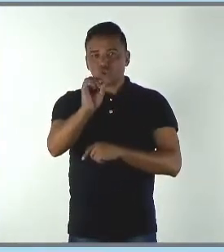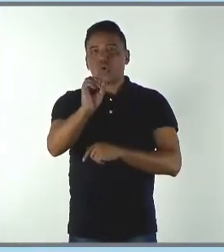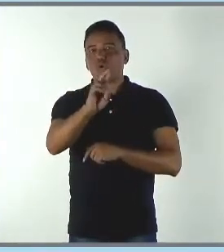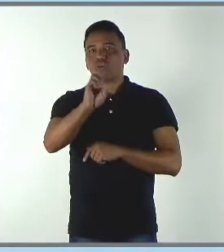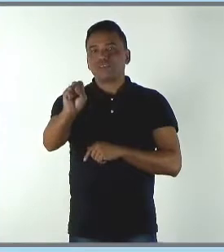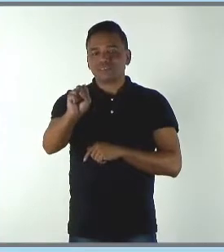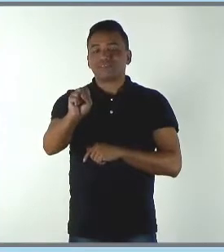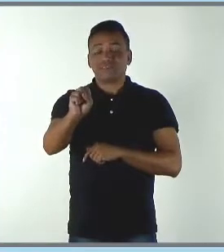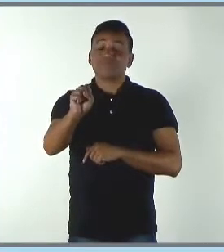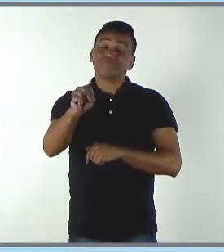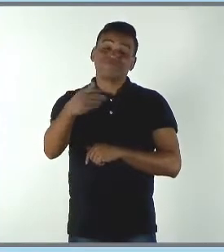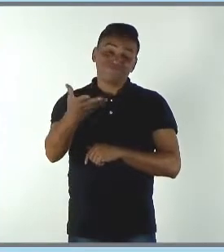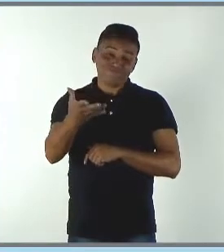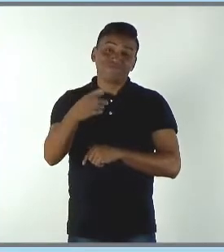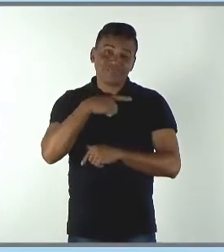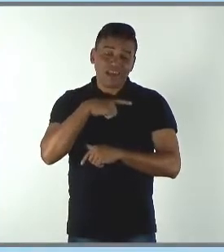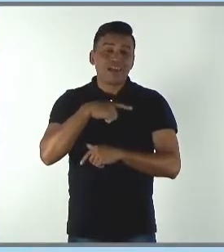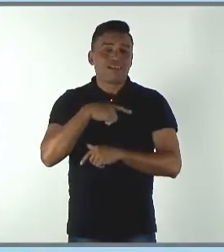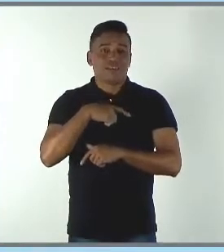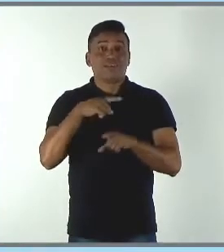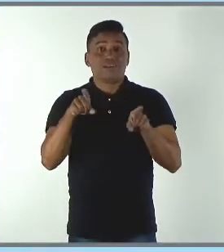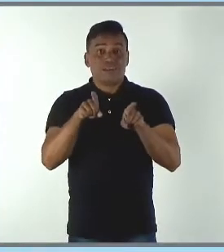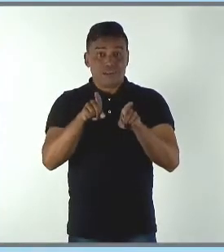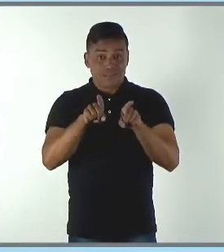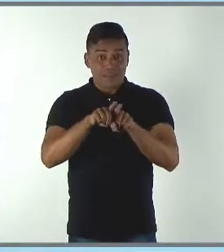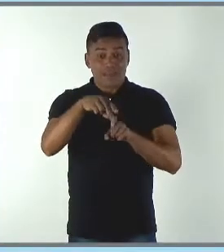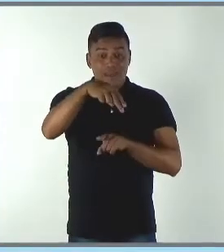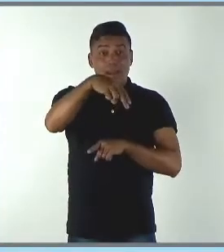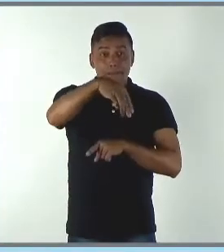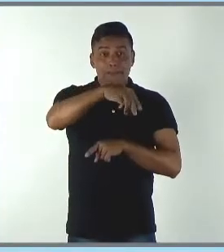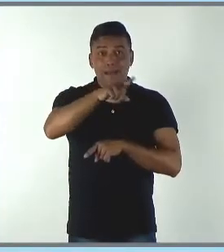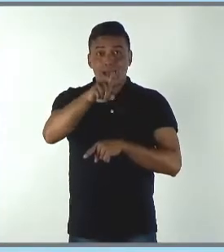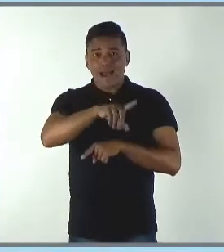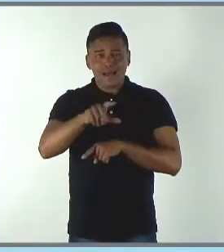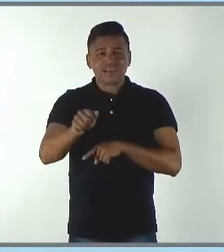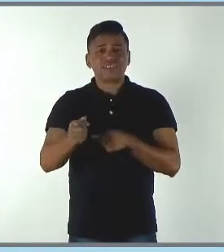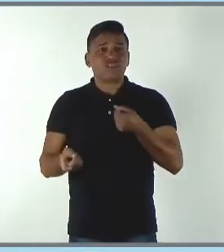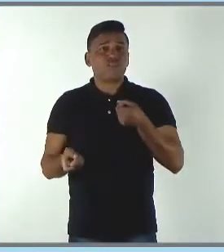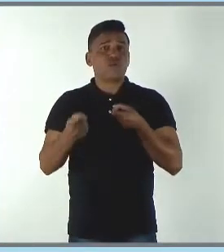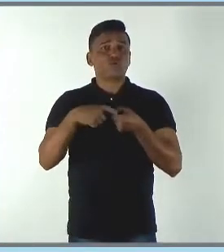de conversa, muitas e muitas vezes voltou sobre esses temas. Né? Então,